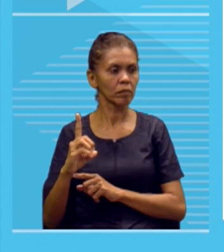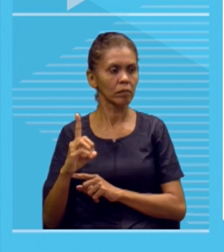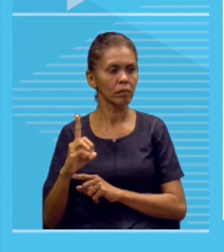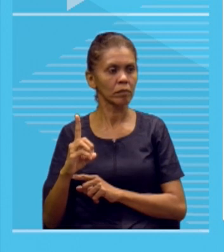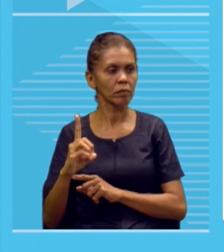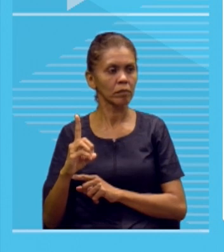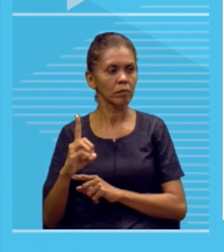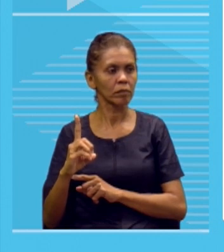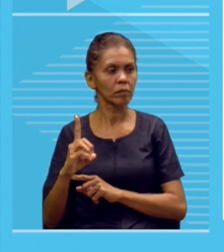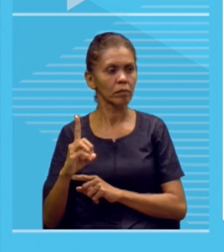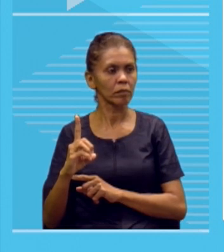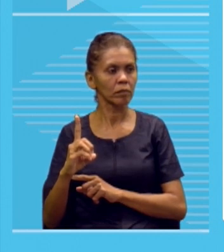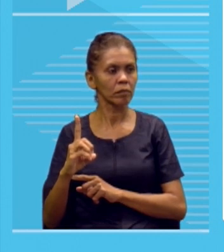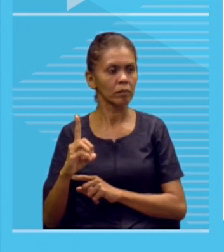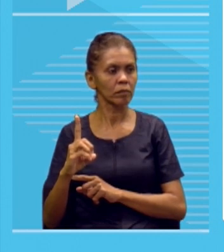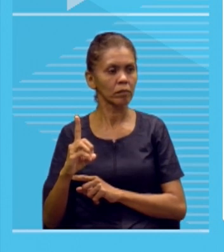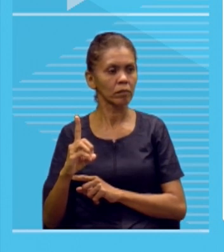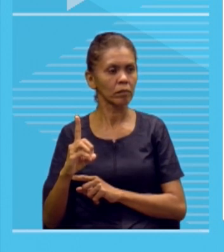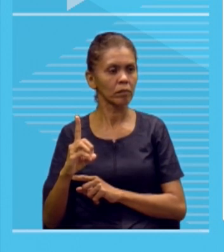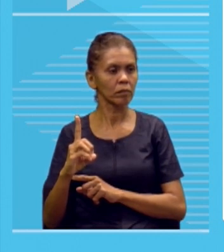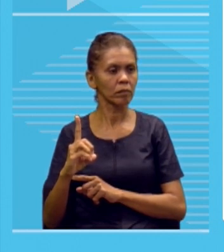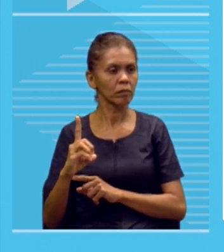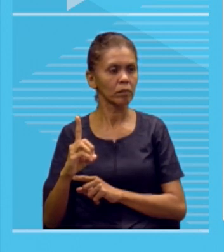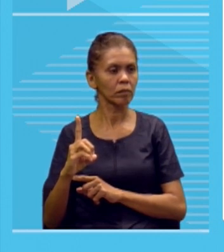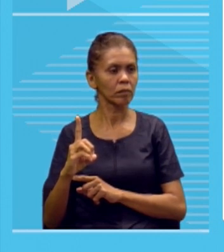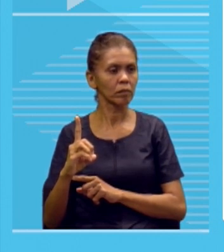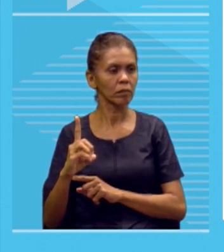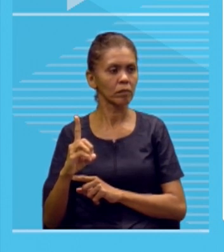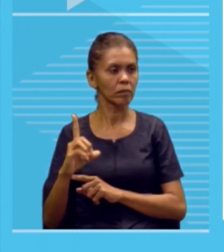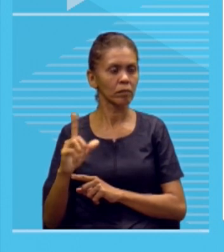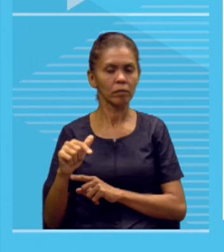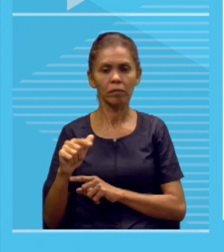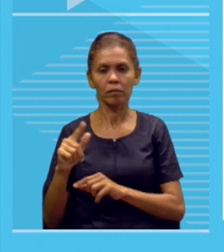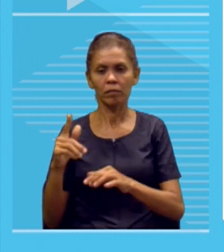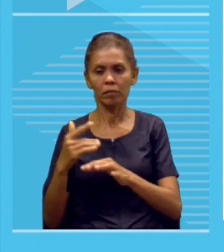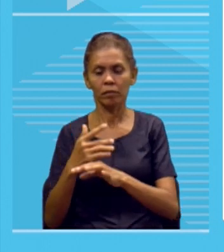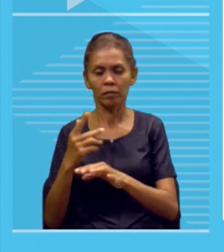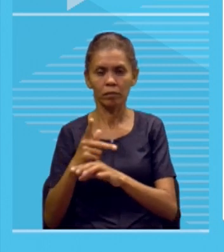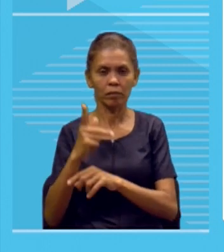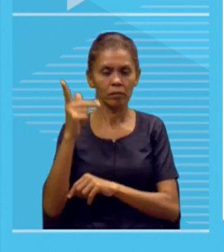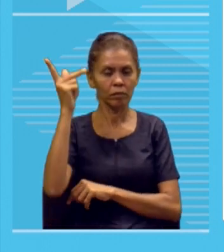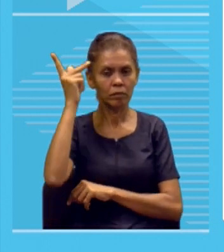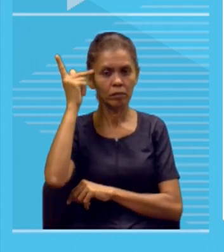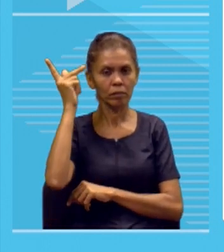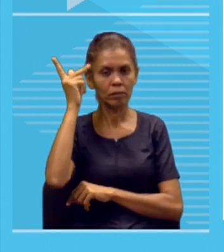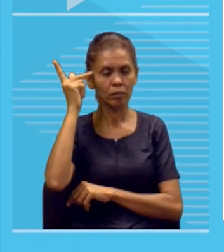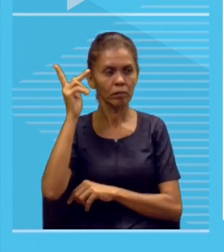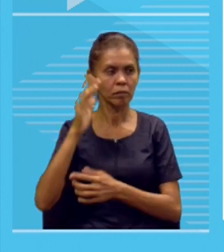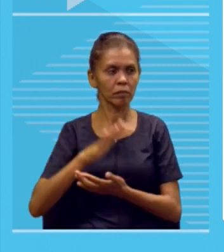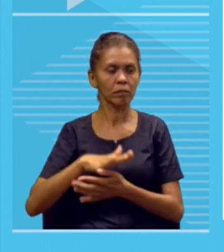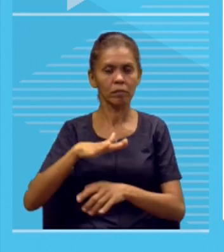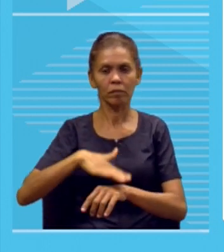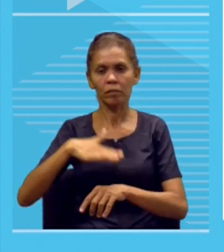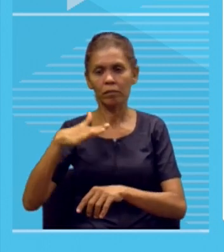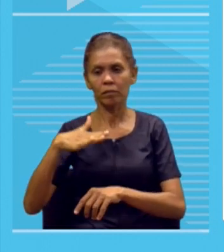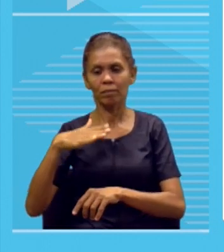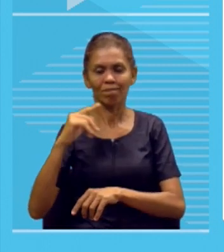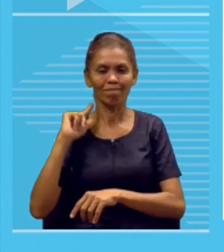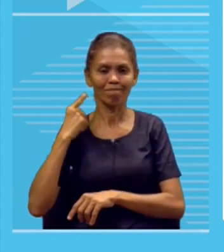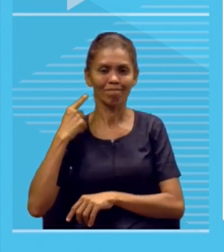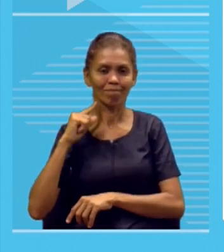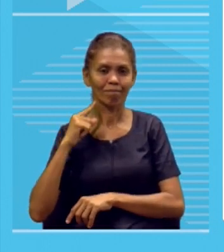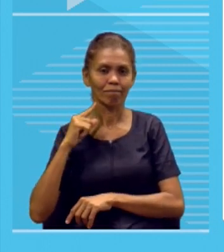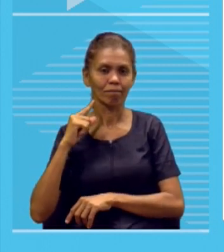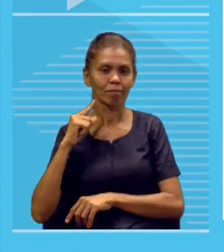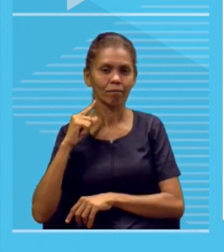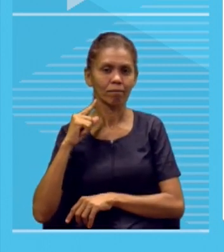ambientais, como poluição do ar. Claro que não, gente. A cidade de São Paulo é uma aí, né, das mais poluídas. Inclusive,